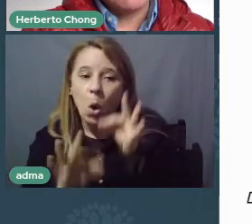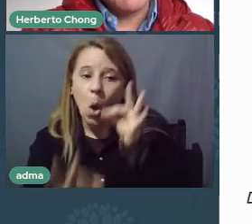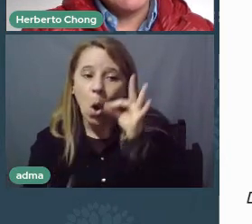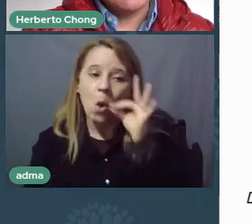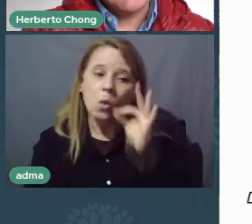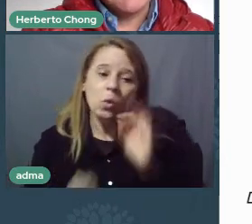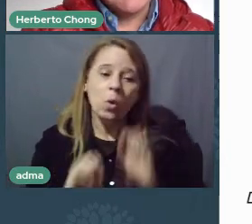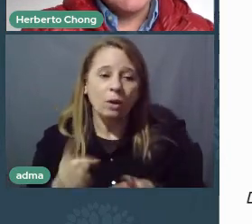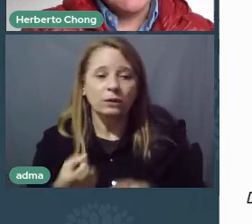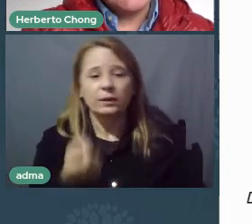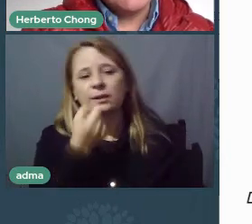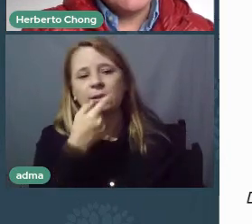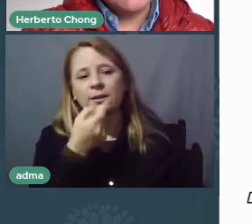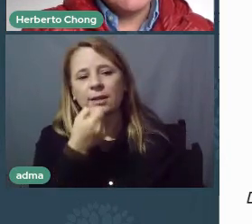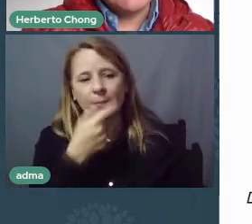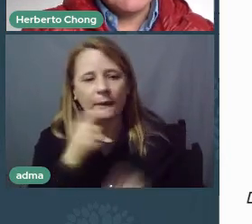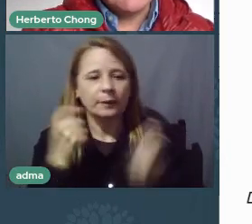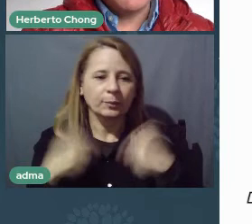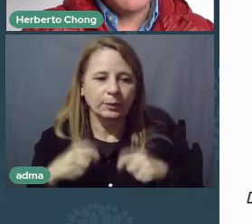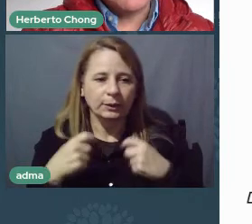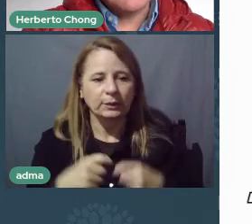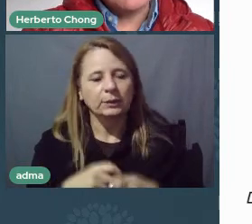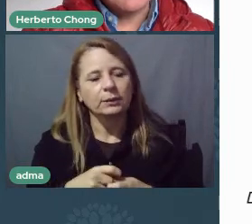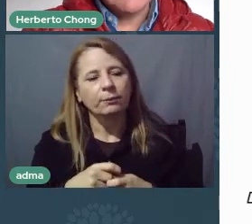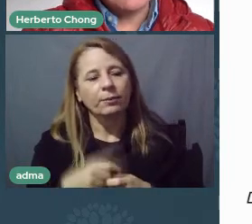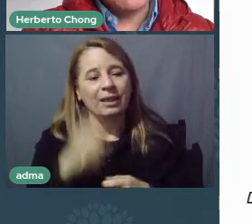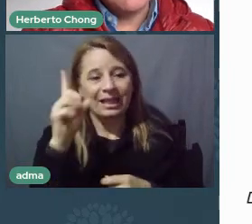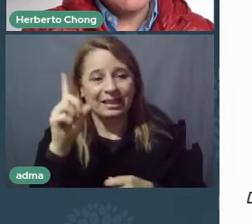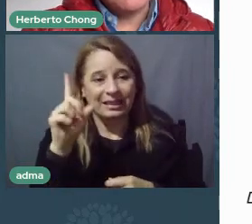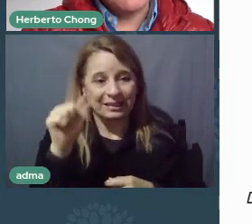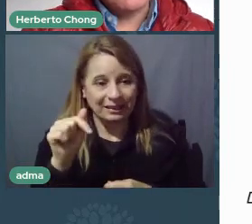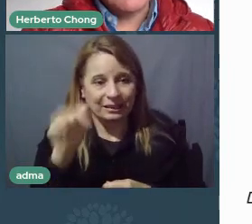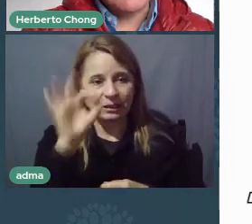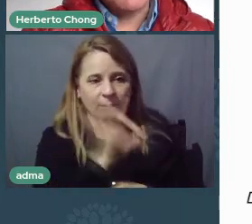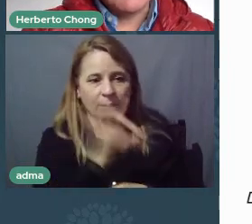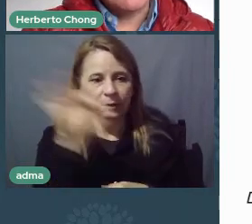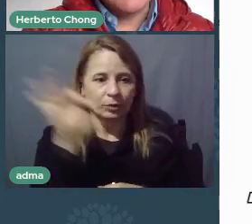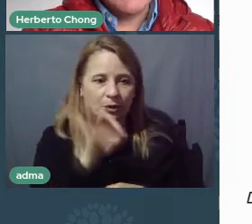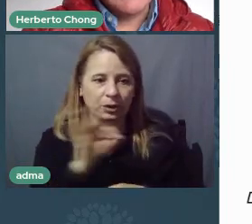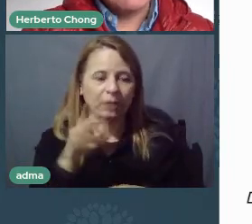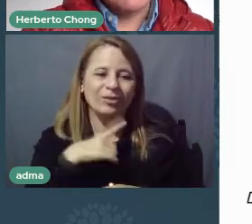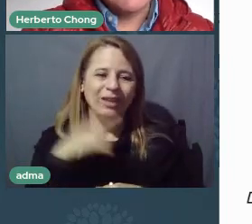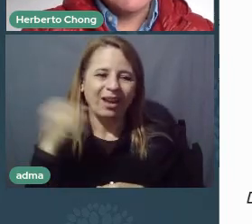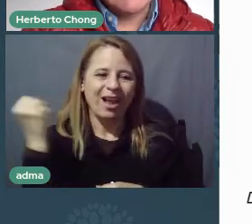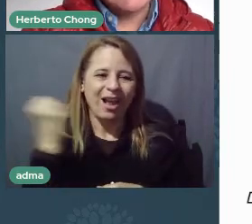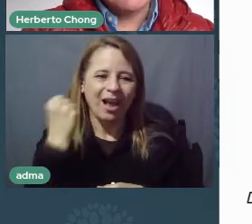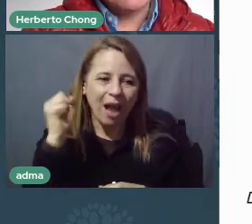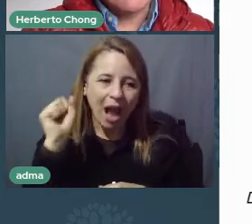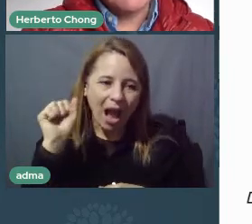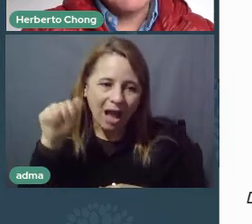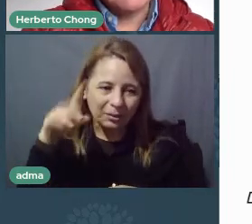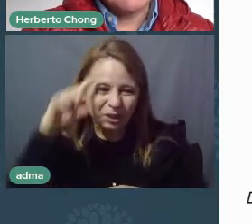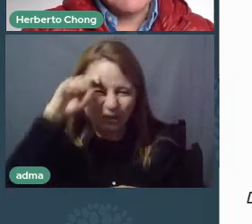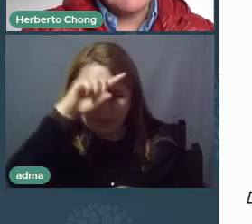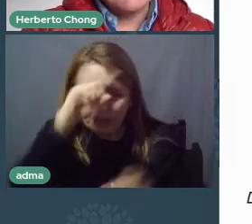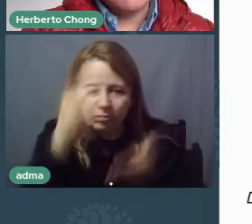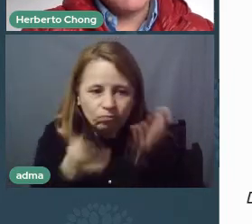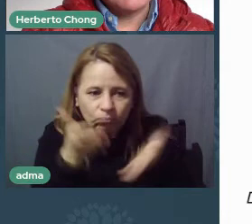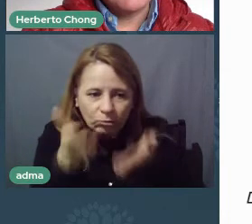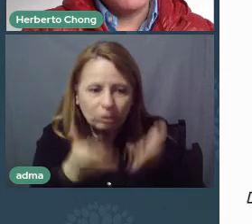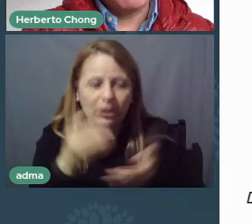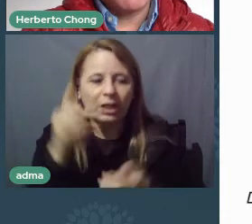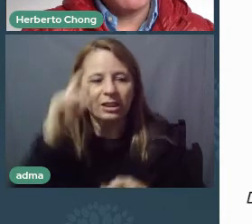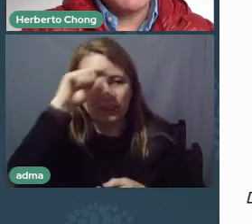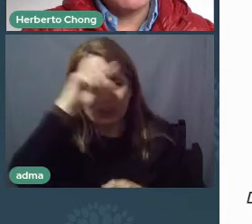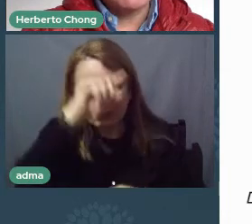oral, eventualmente. Desses, 17% têm asma de difícil tratamento. Você trata com alta intensidade,